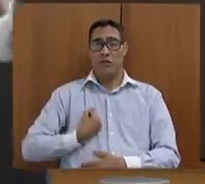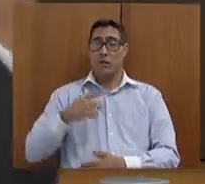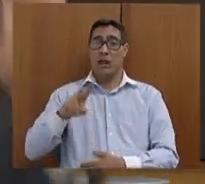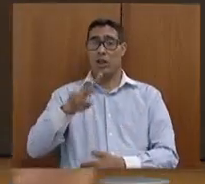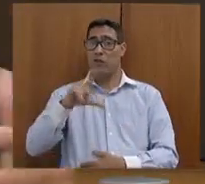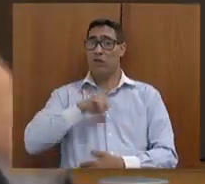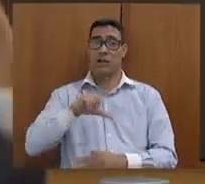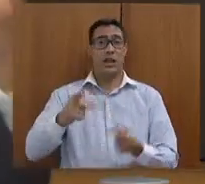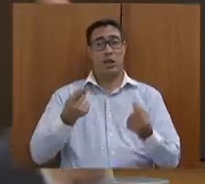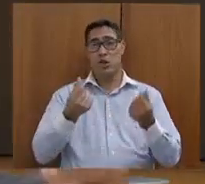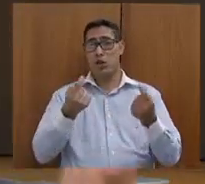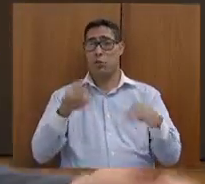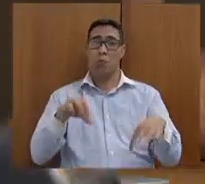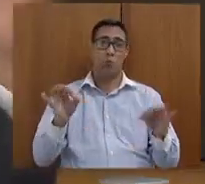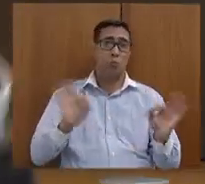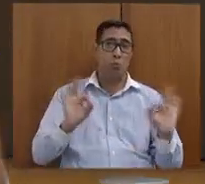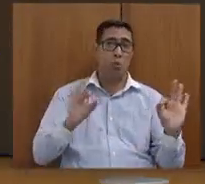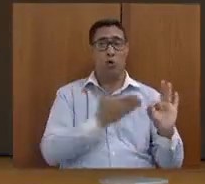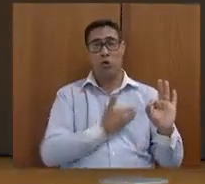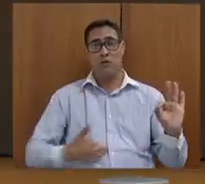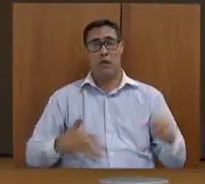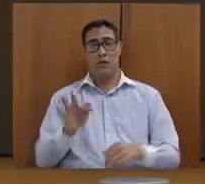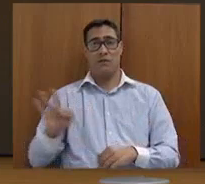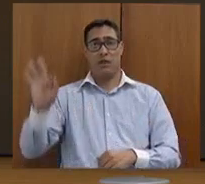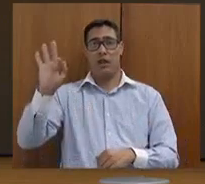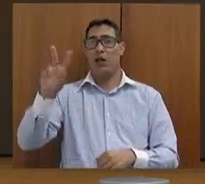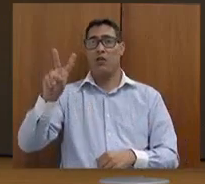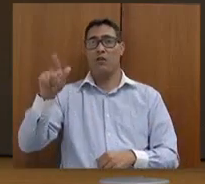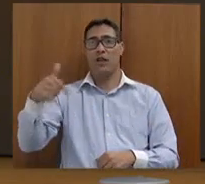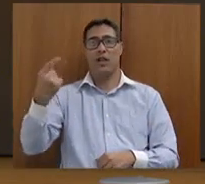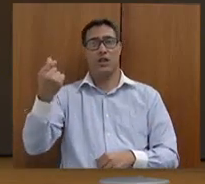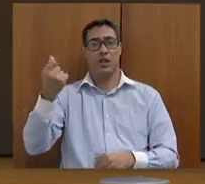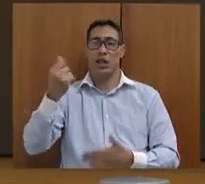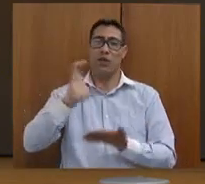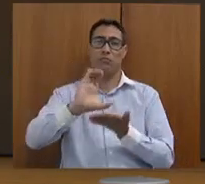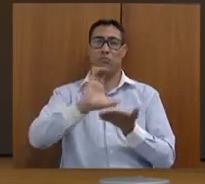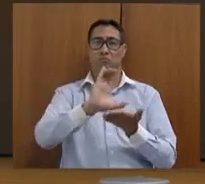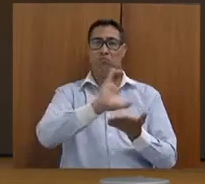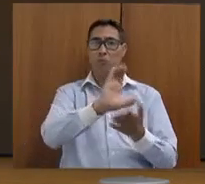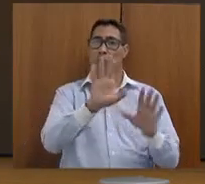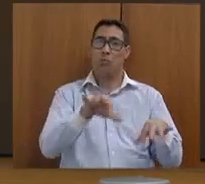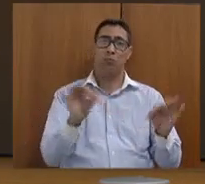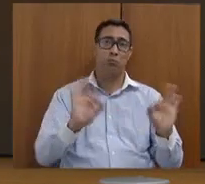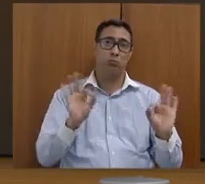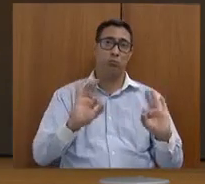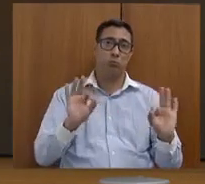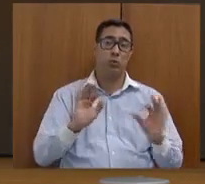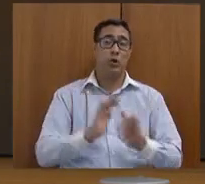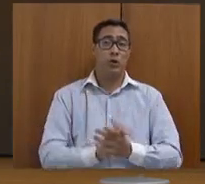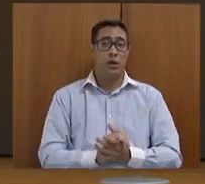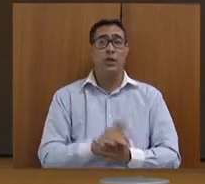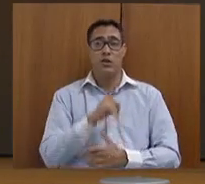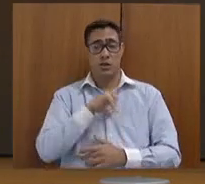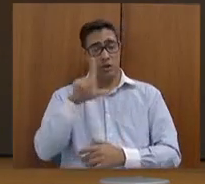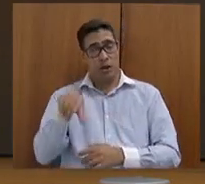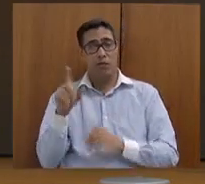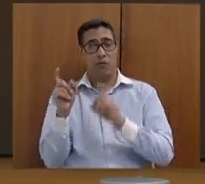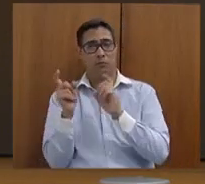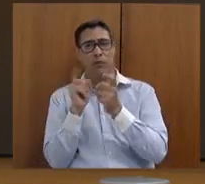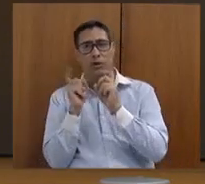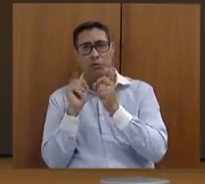a princípio do Governo Federal para manter aquilo e aí o tivemos aí uma reunião